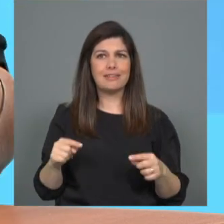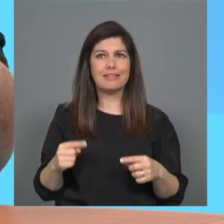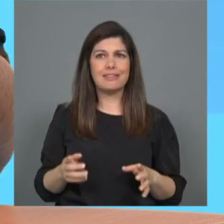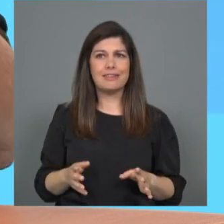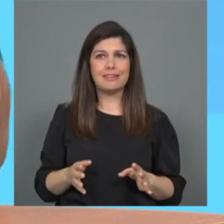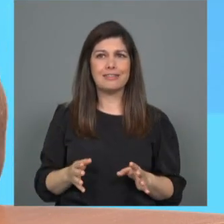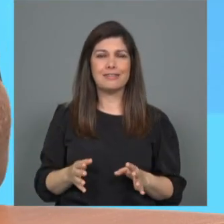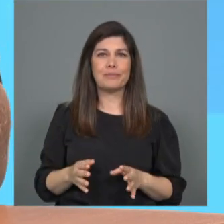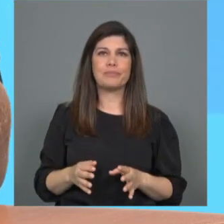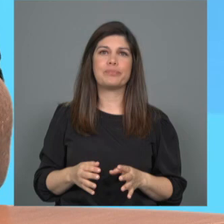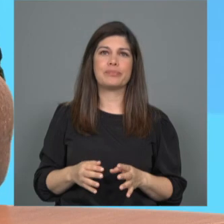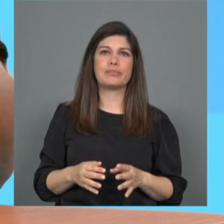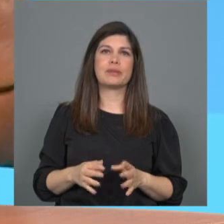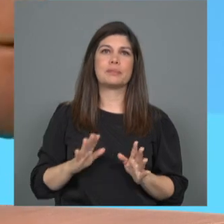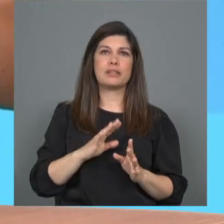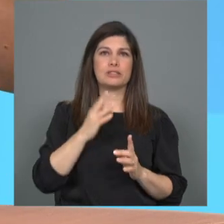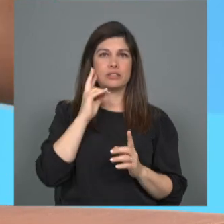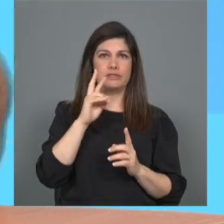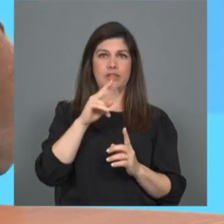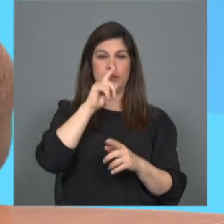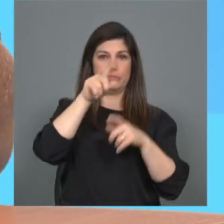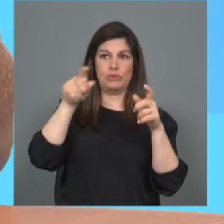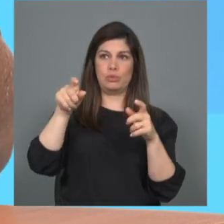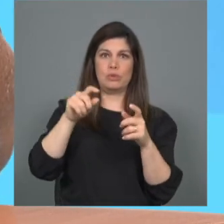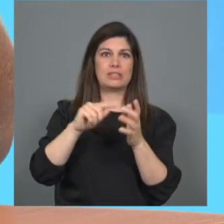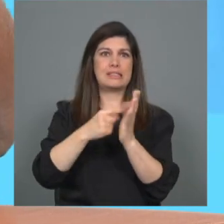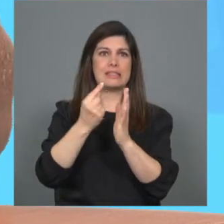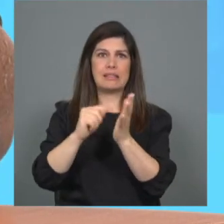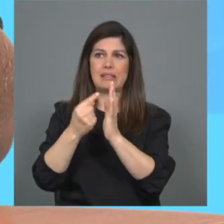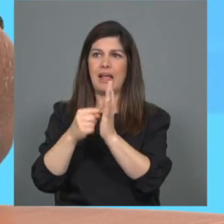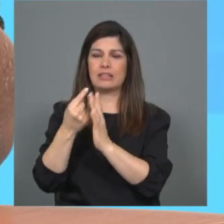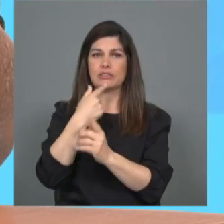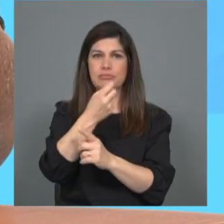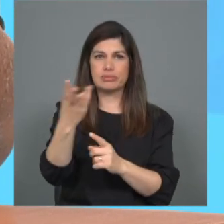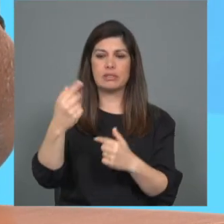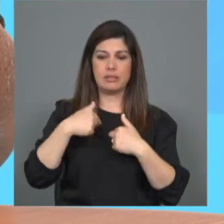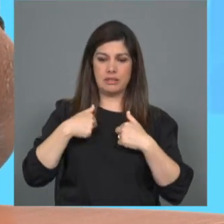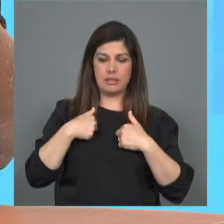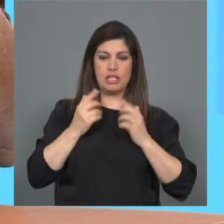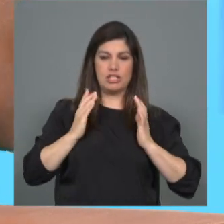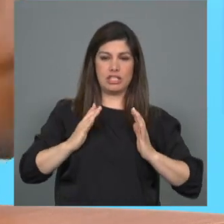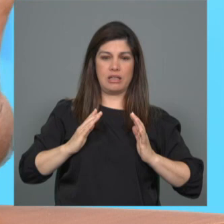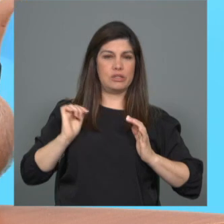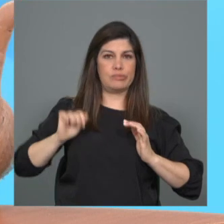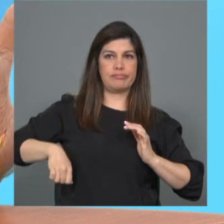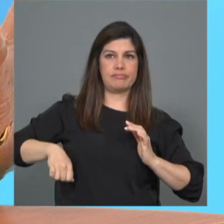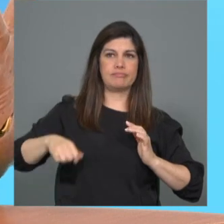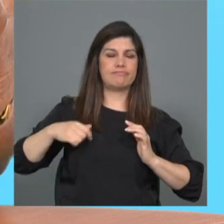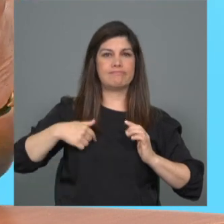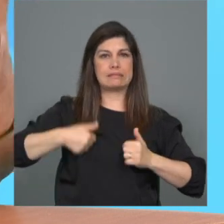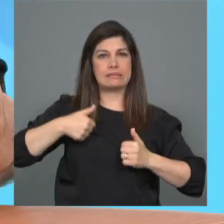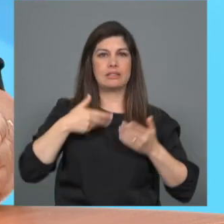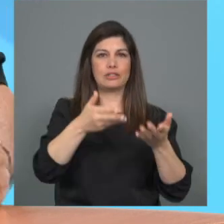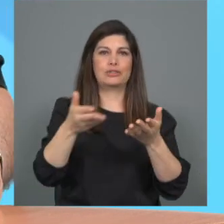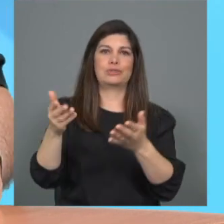diante das necessidades das pessoas, abandonava o seu projeto de descanso mais pessoal e punha-se ao serviço dos